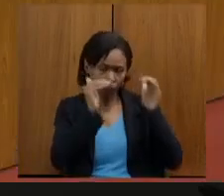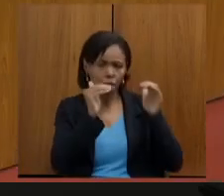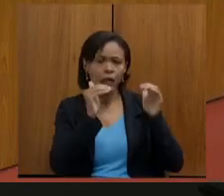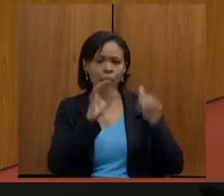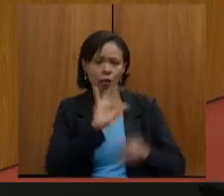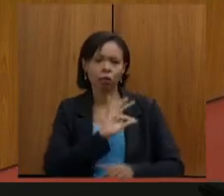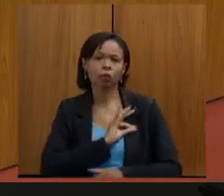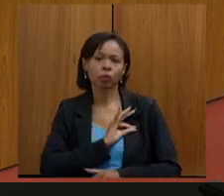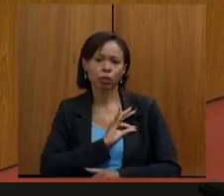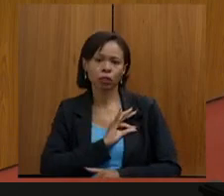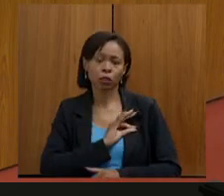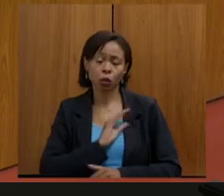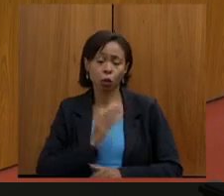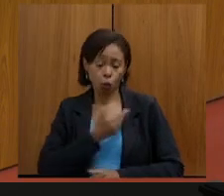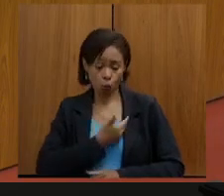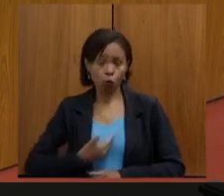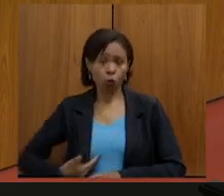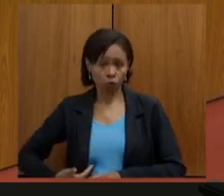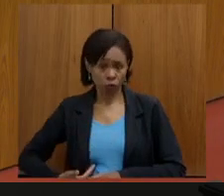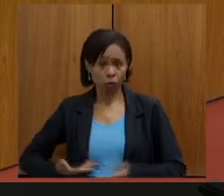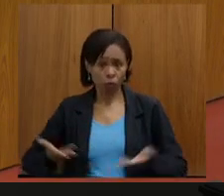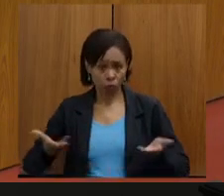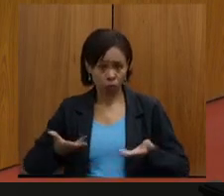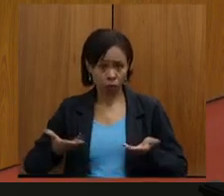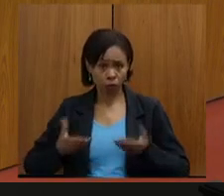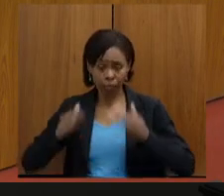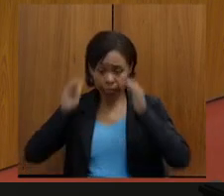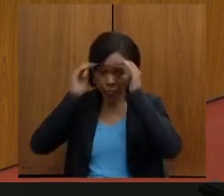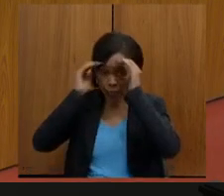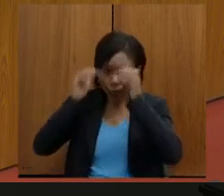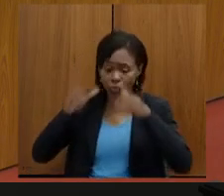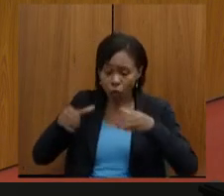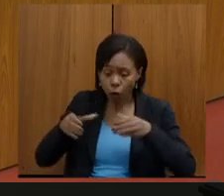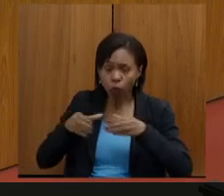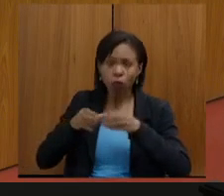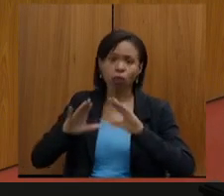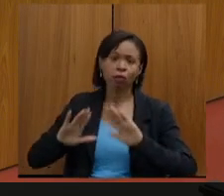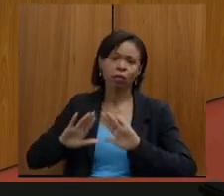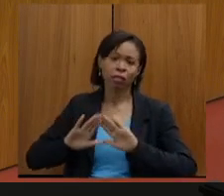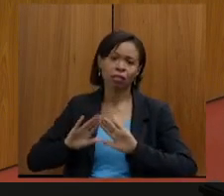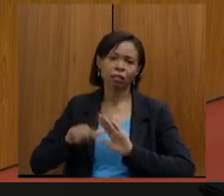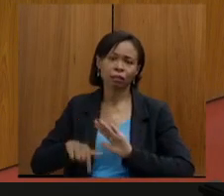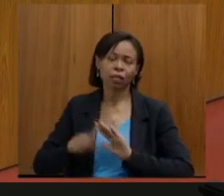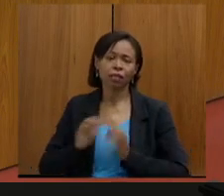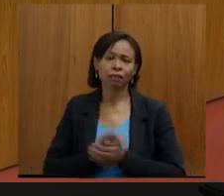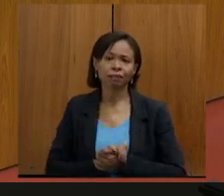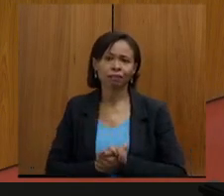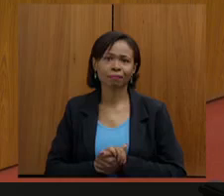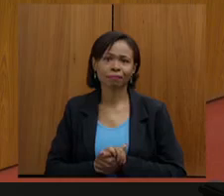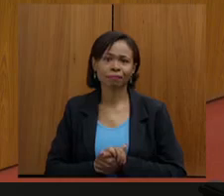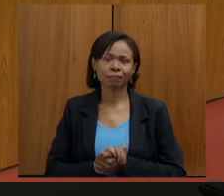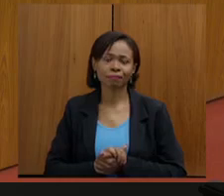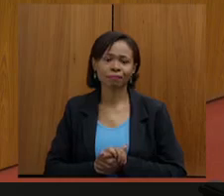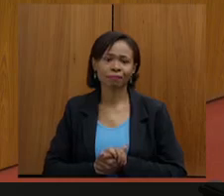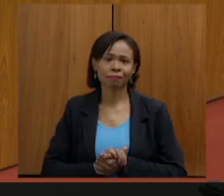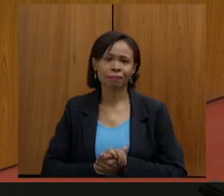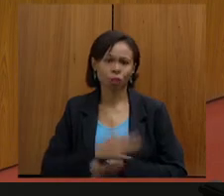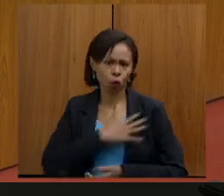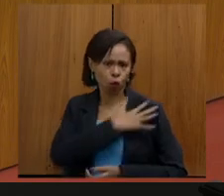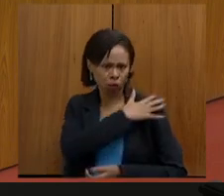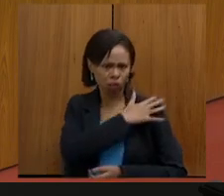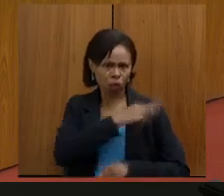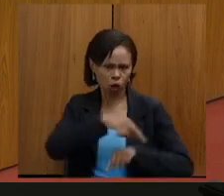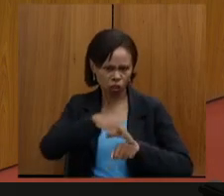esse governo Agora respeita essa comissão esse bravo Comandante Rodrigues gente ele chega e